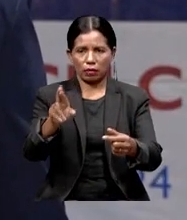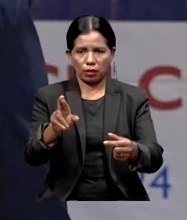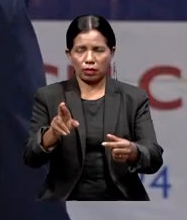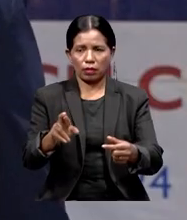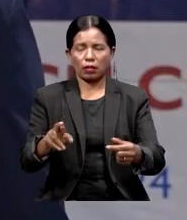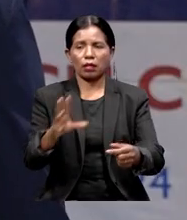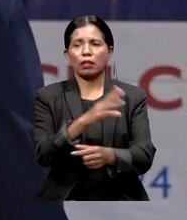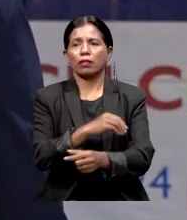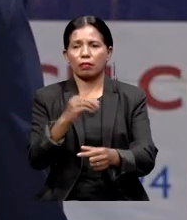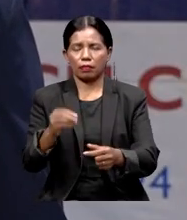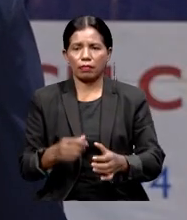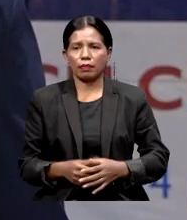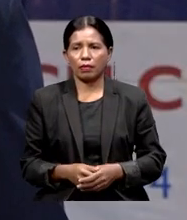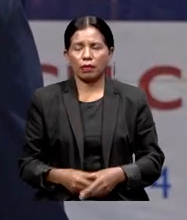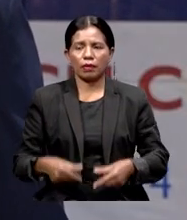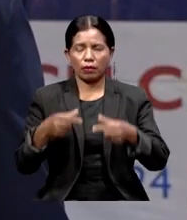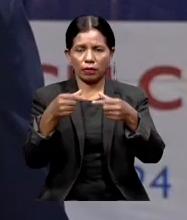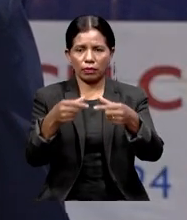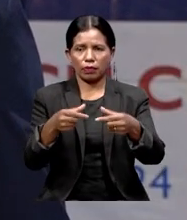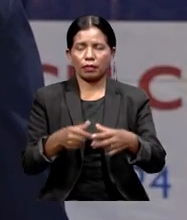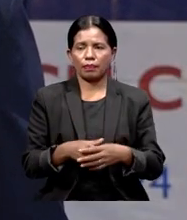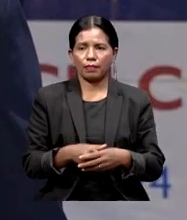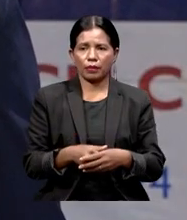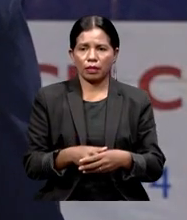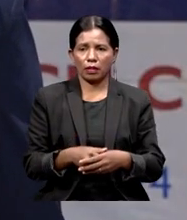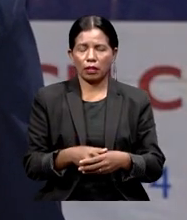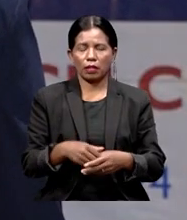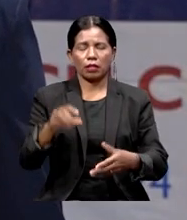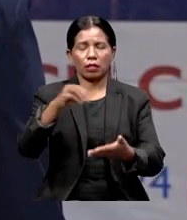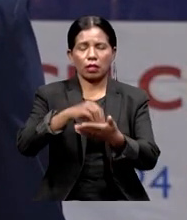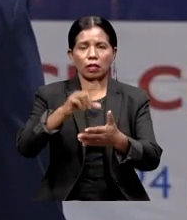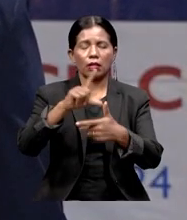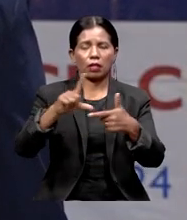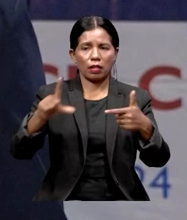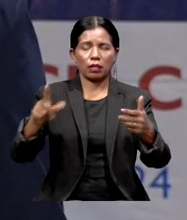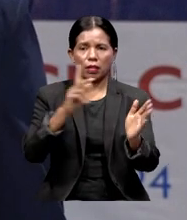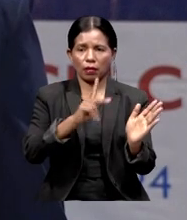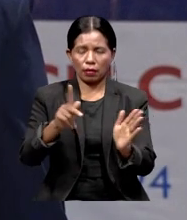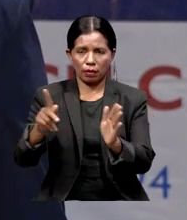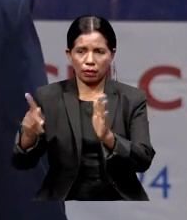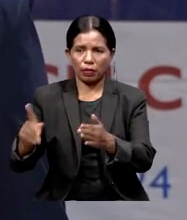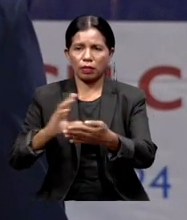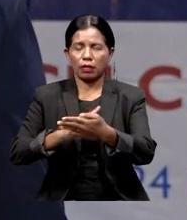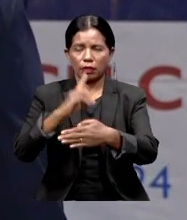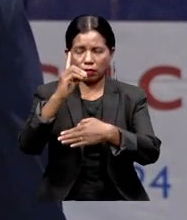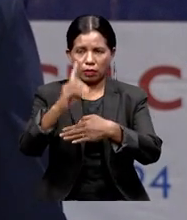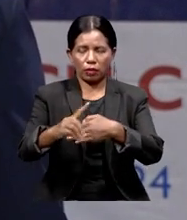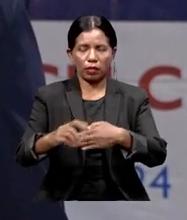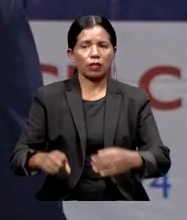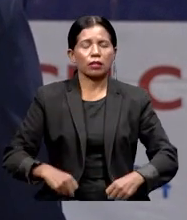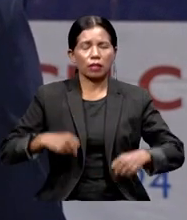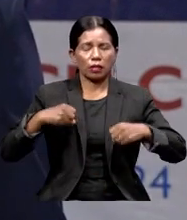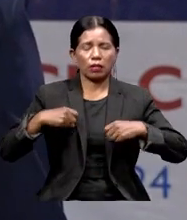e for a linha ho plano de desenvolvimento do setor saúde